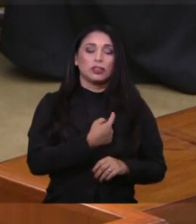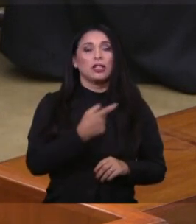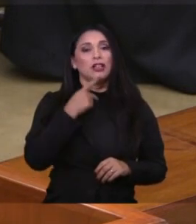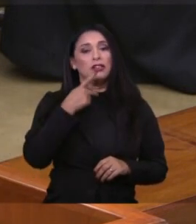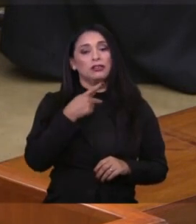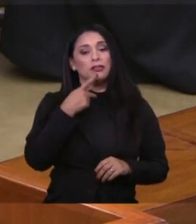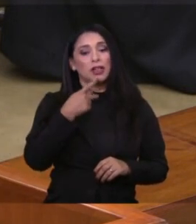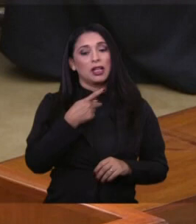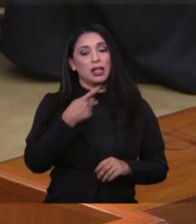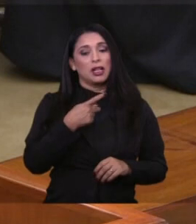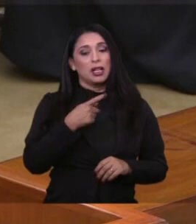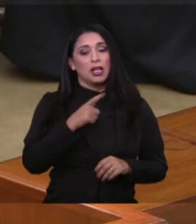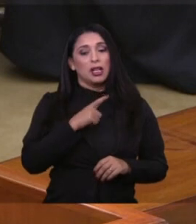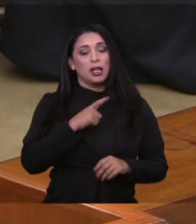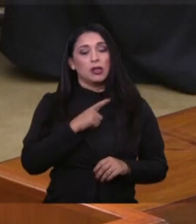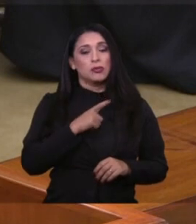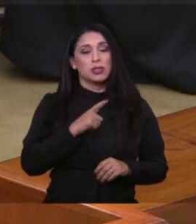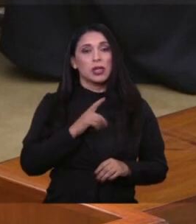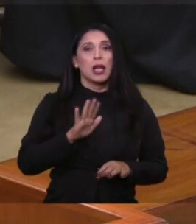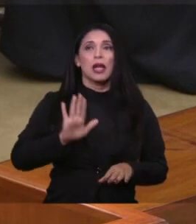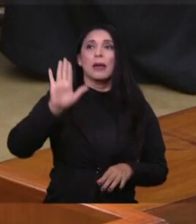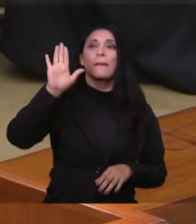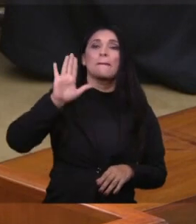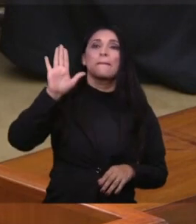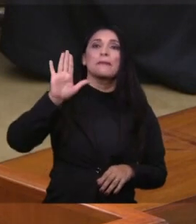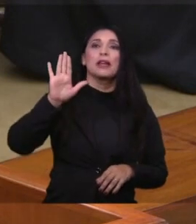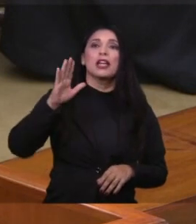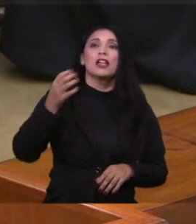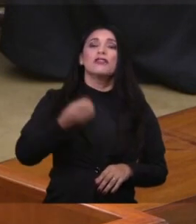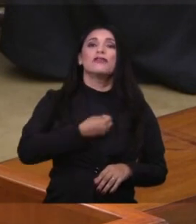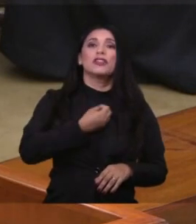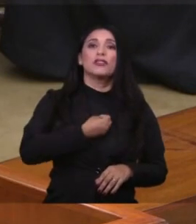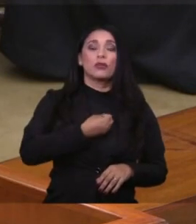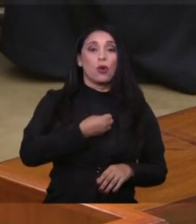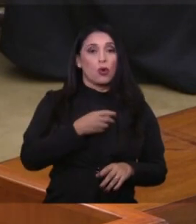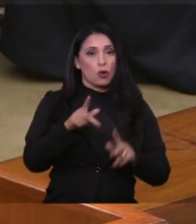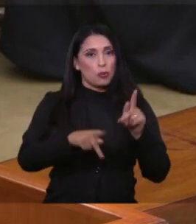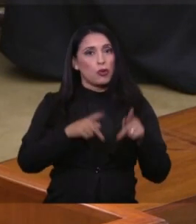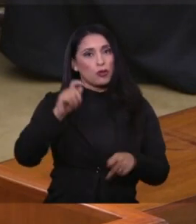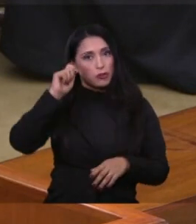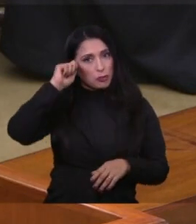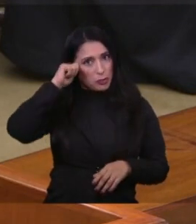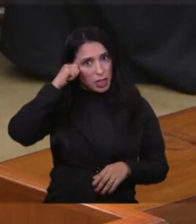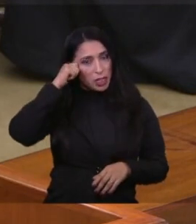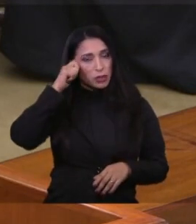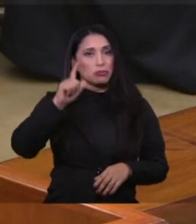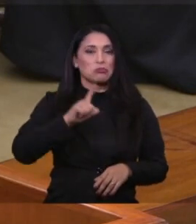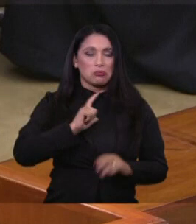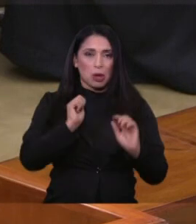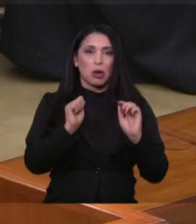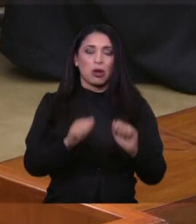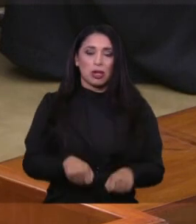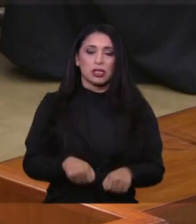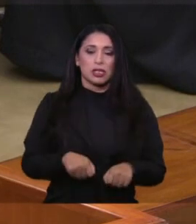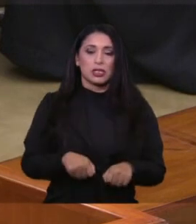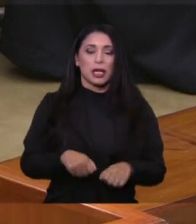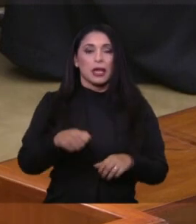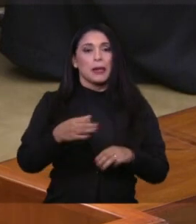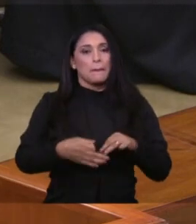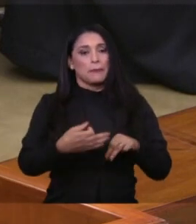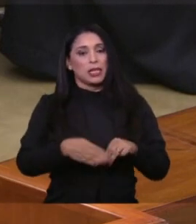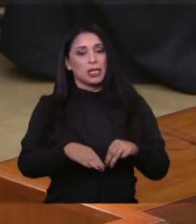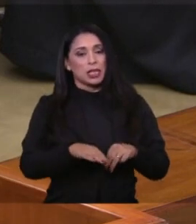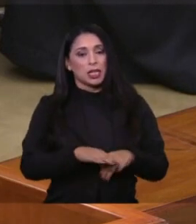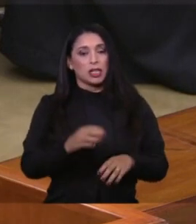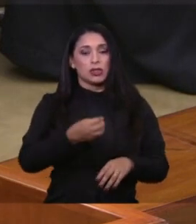presente. Eu quero gritar vivo. O povo preto vive e vira professor, ministro ou doutor. Viva João Pedro